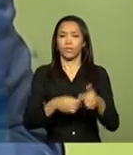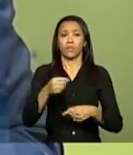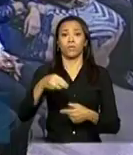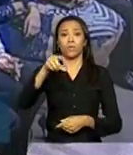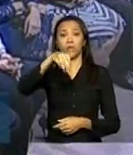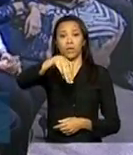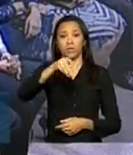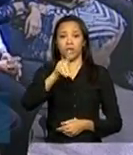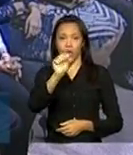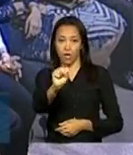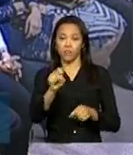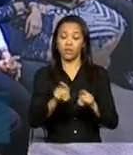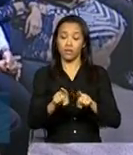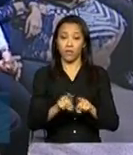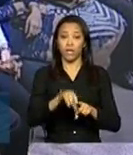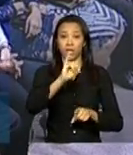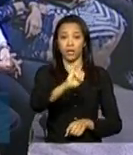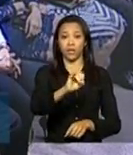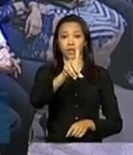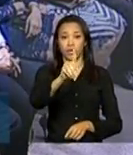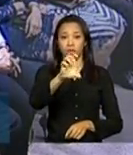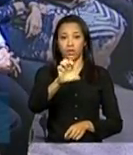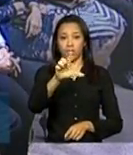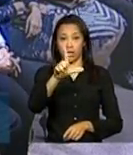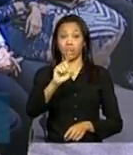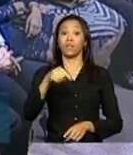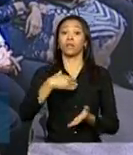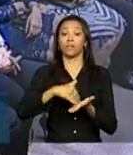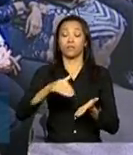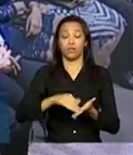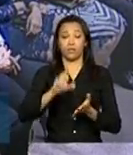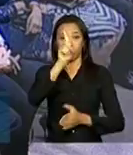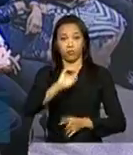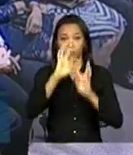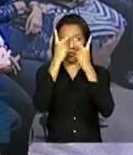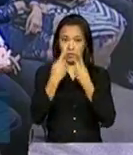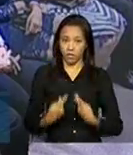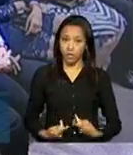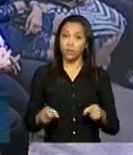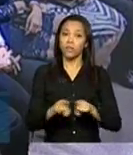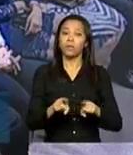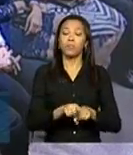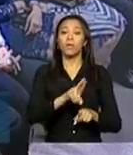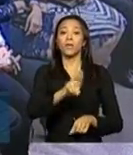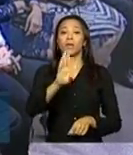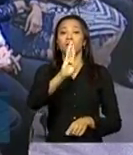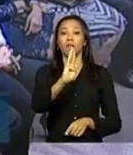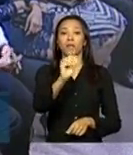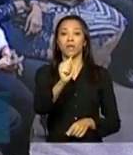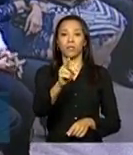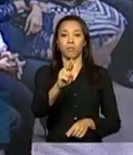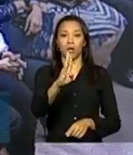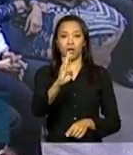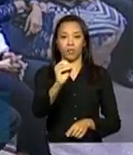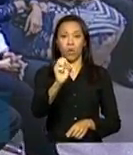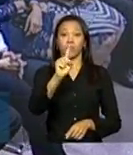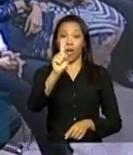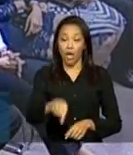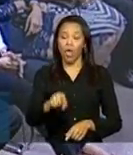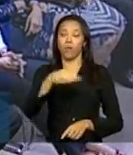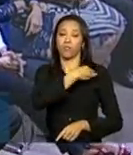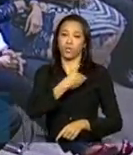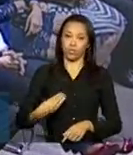Deli Salvati, ministro de Secretaria de Direitos Humanos da Presidência da República, cumprimentar o Nelson Barbosa, ministro do Planejamento, grande